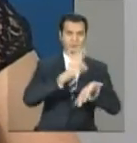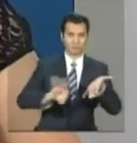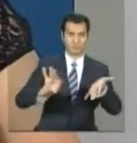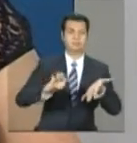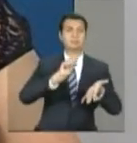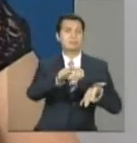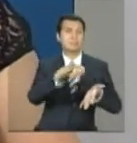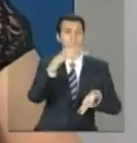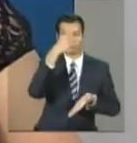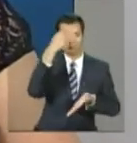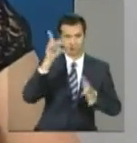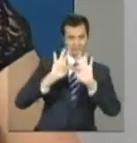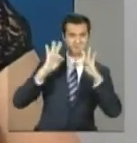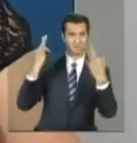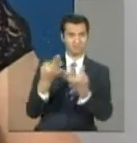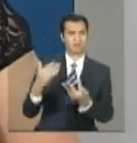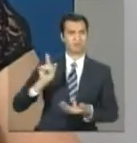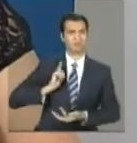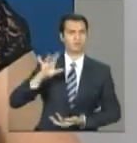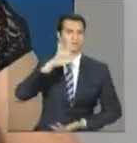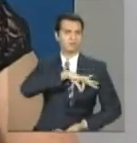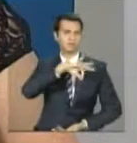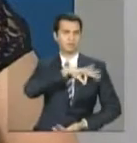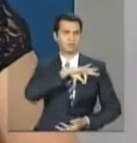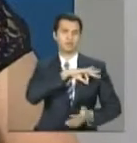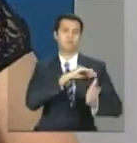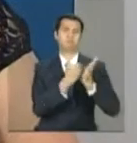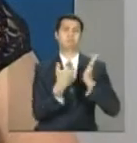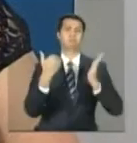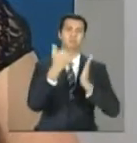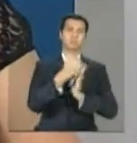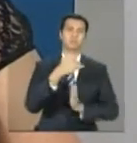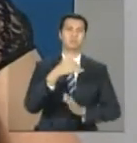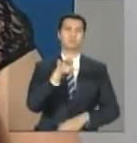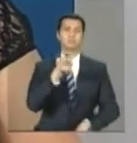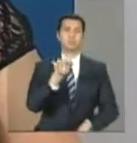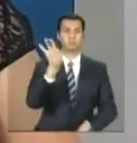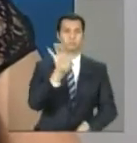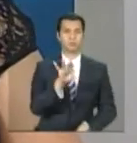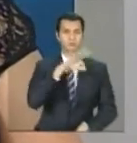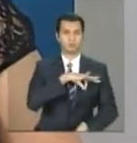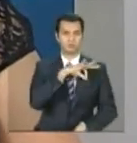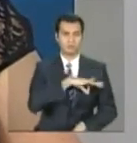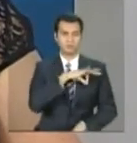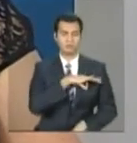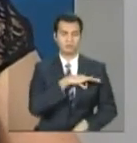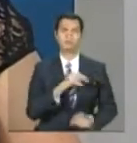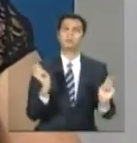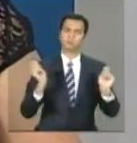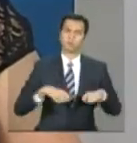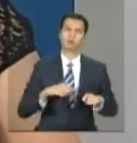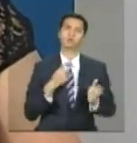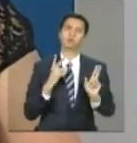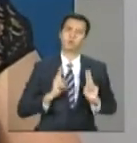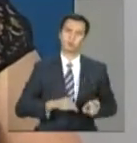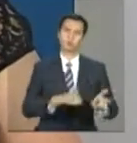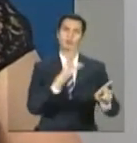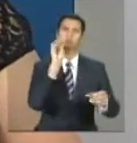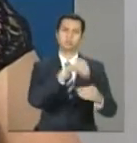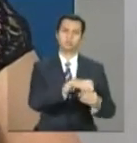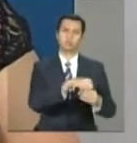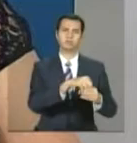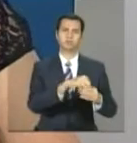famílias que possuem renda per capita superior a meio salário mínimo possam estar dentro do Cadastro Único desde